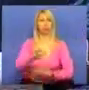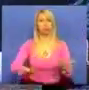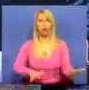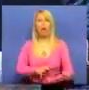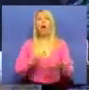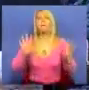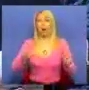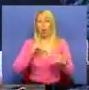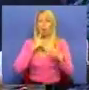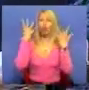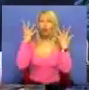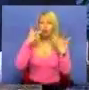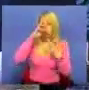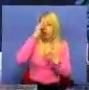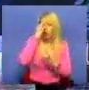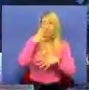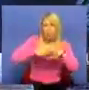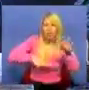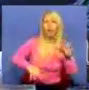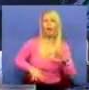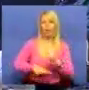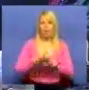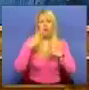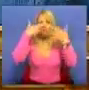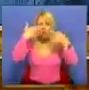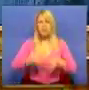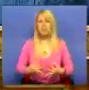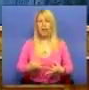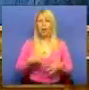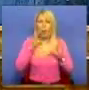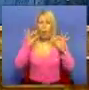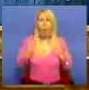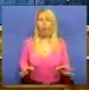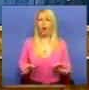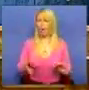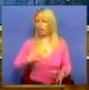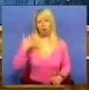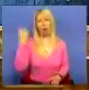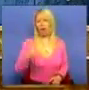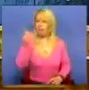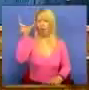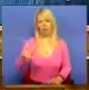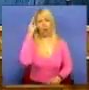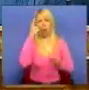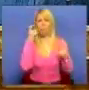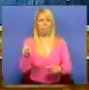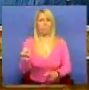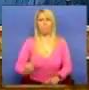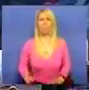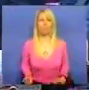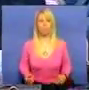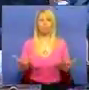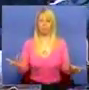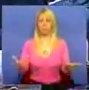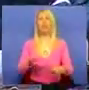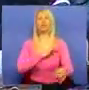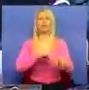sério e honesto. E lamento que o Sr. Deputado Pode não concluir. Sr. Deputado, quanto às questões do